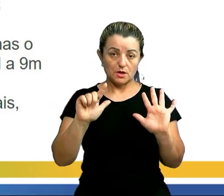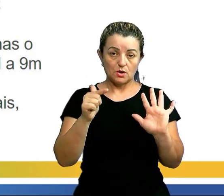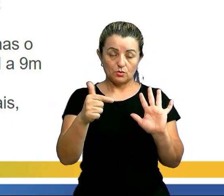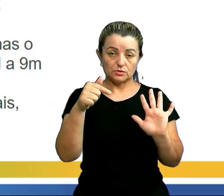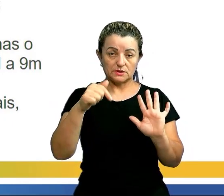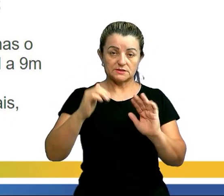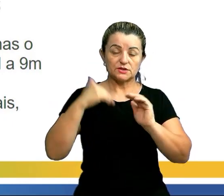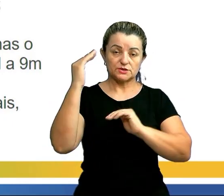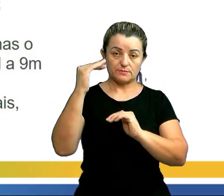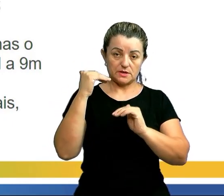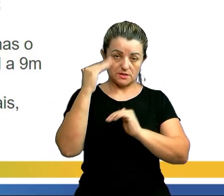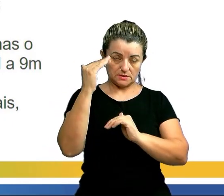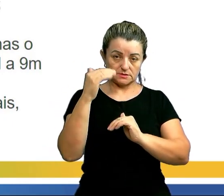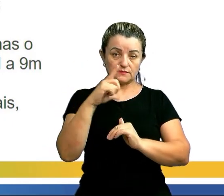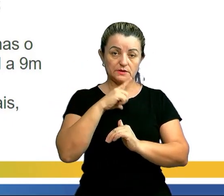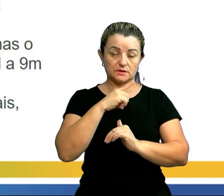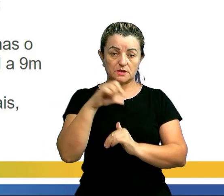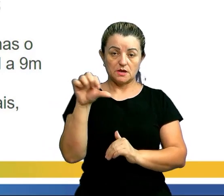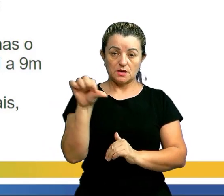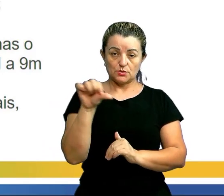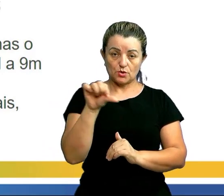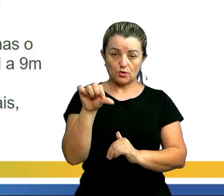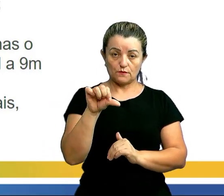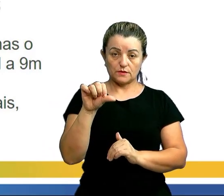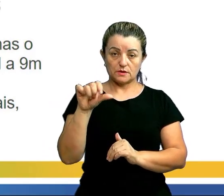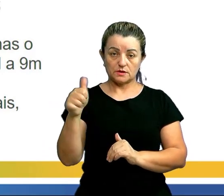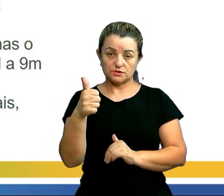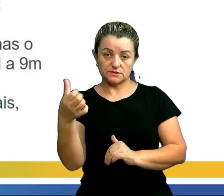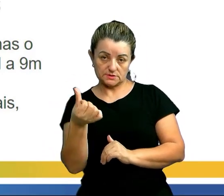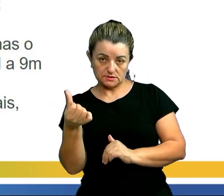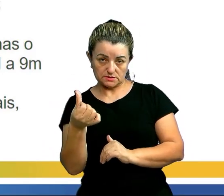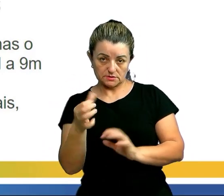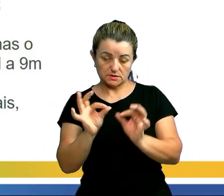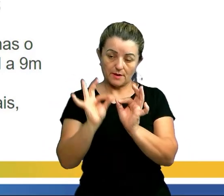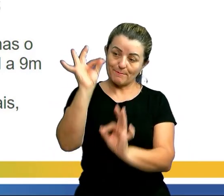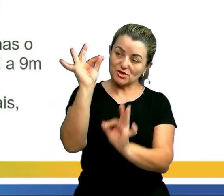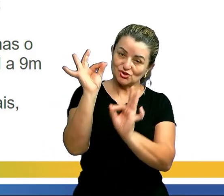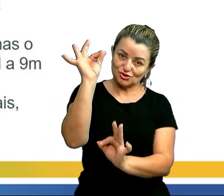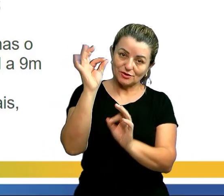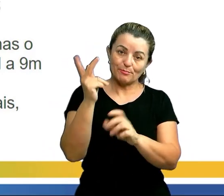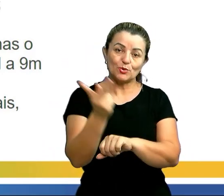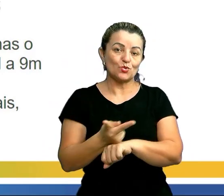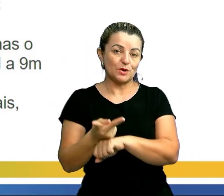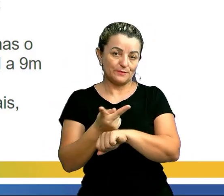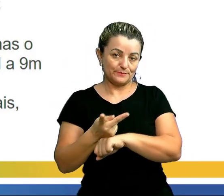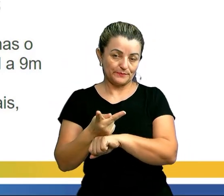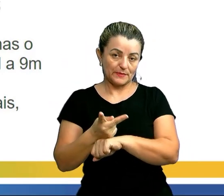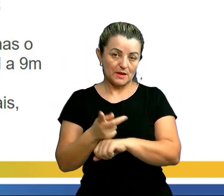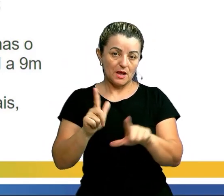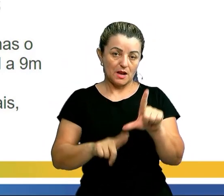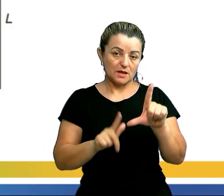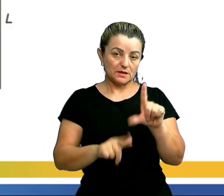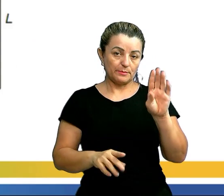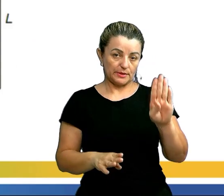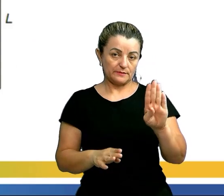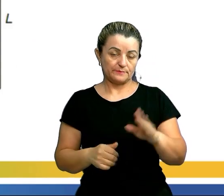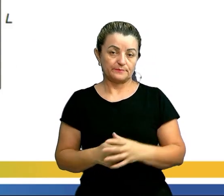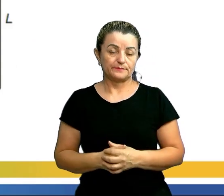deu 625, joga na fórmula de Bhaskara e eu encontrei 9. Número negativo não